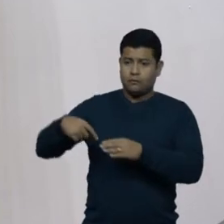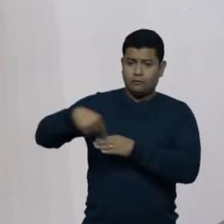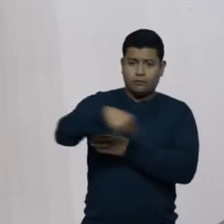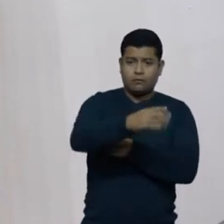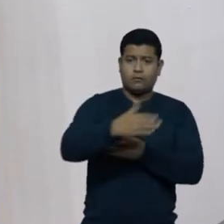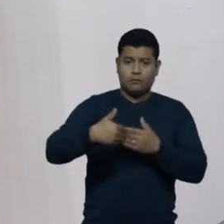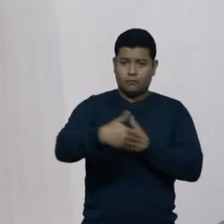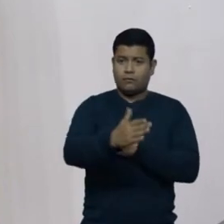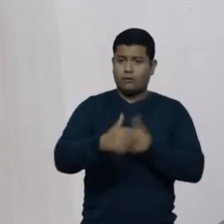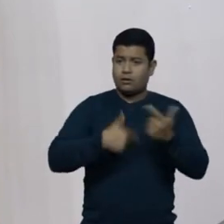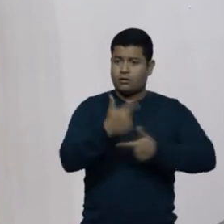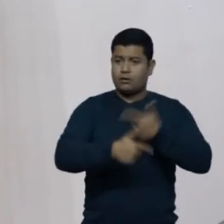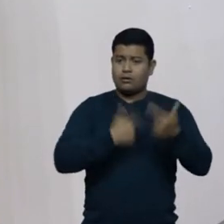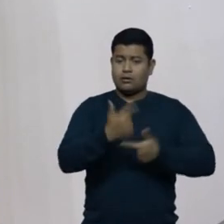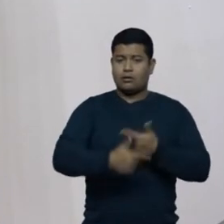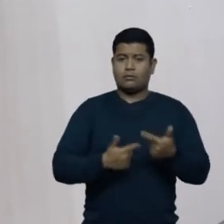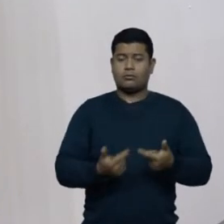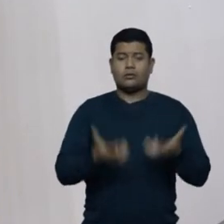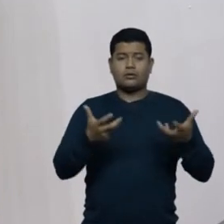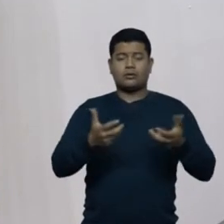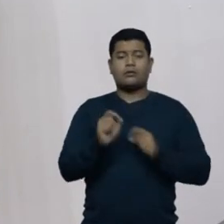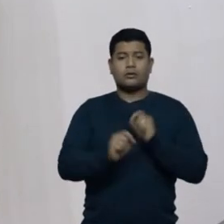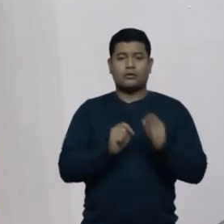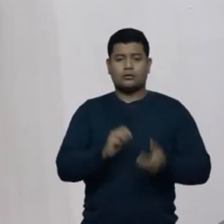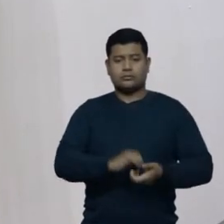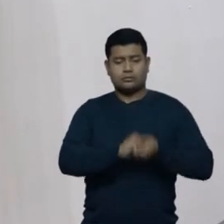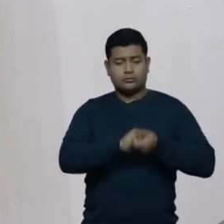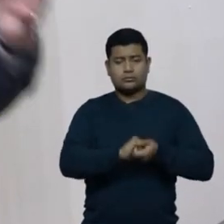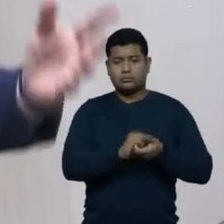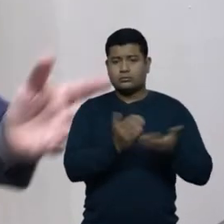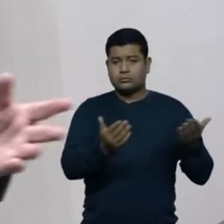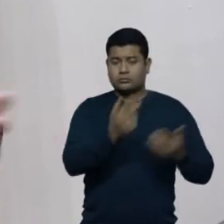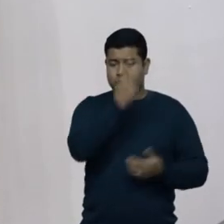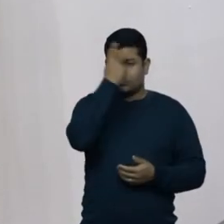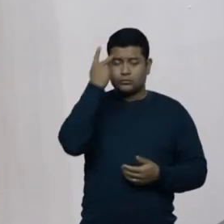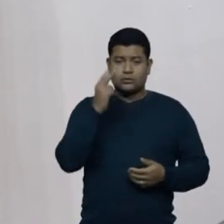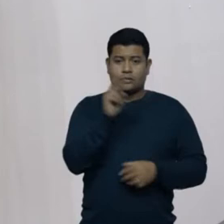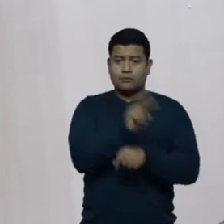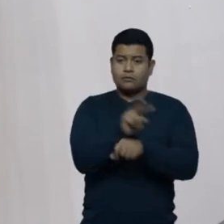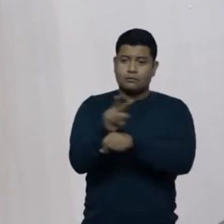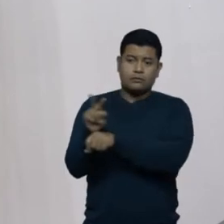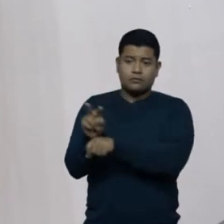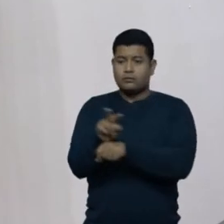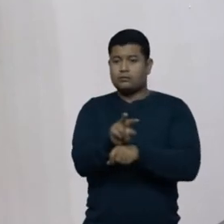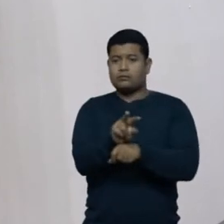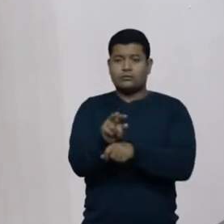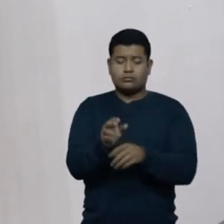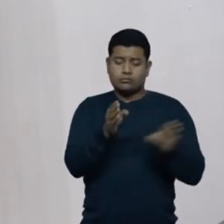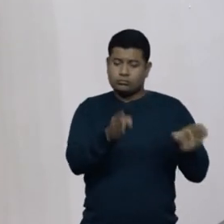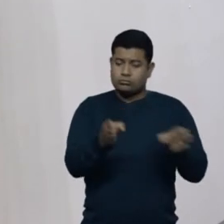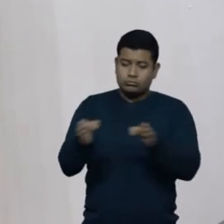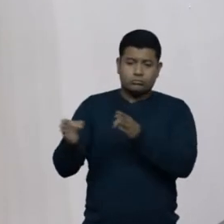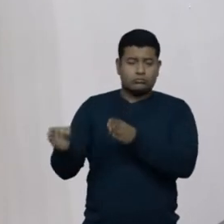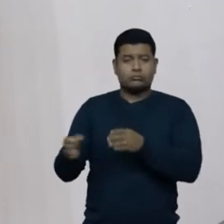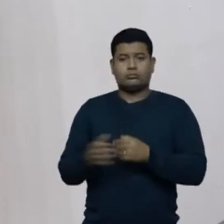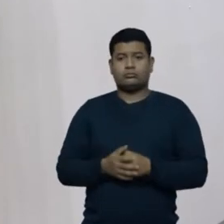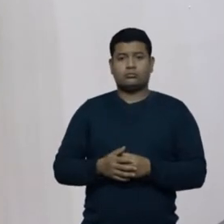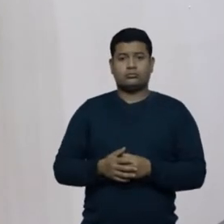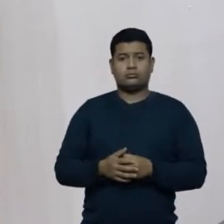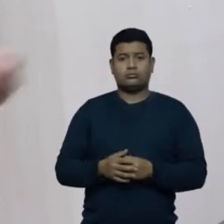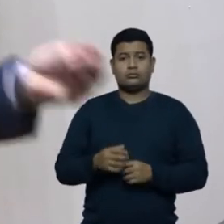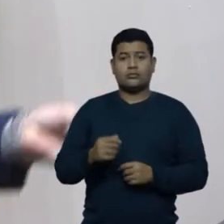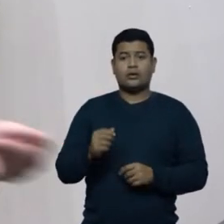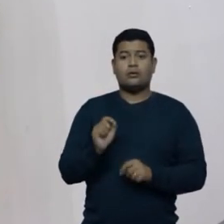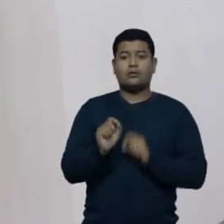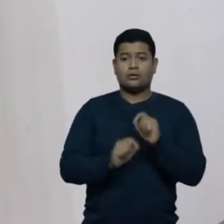trabalhar, cumprimentar as pessoas de bem, ver a sociedade toda organizada, torcendo